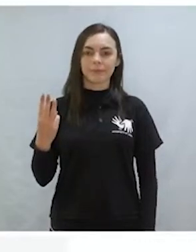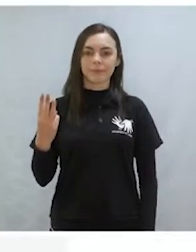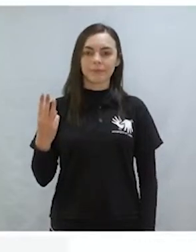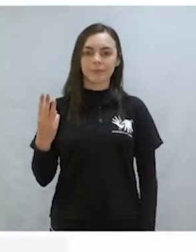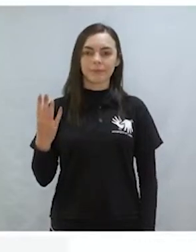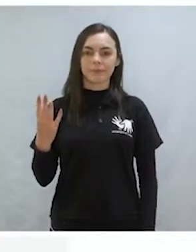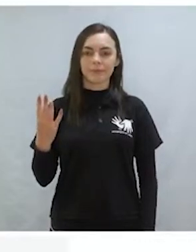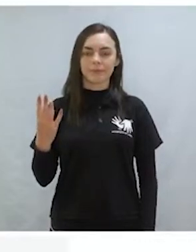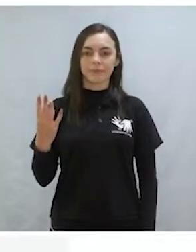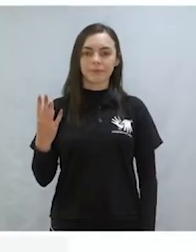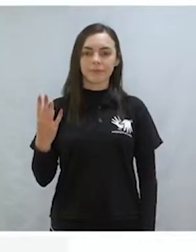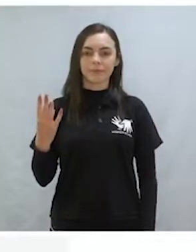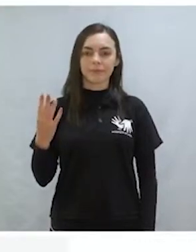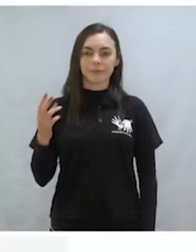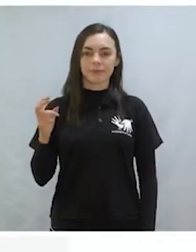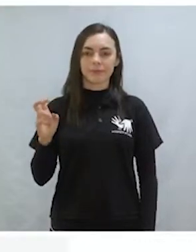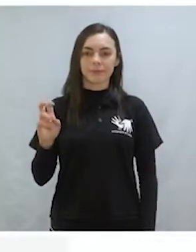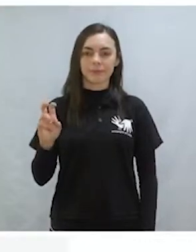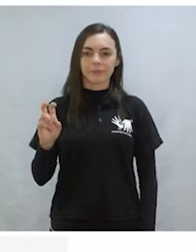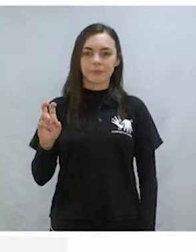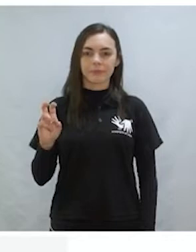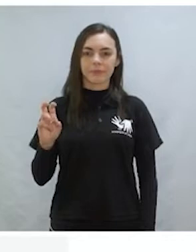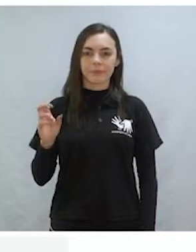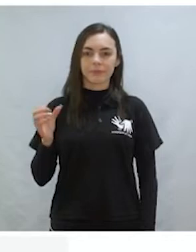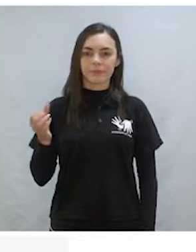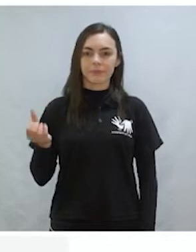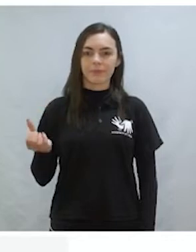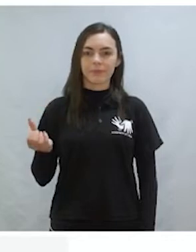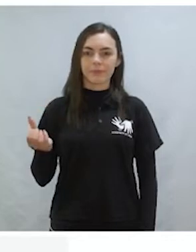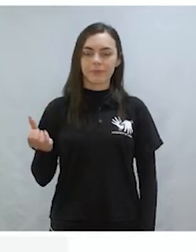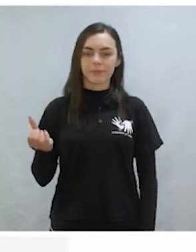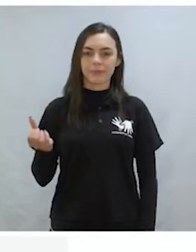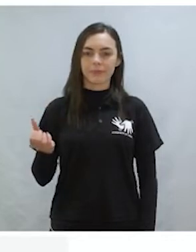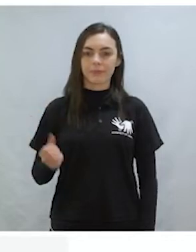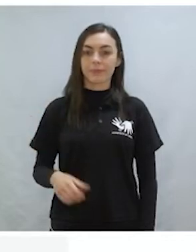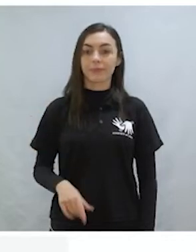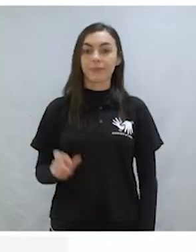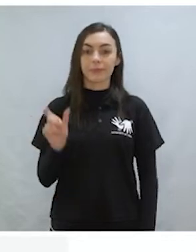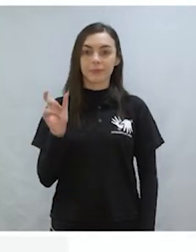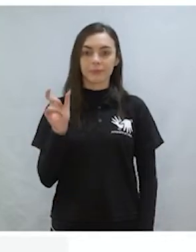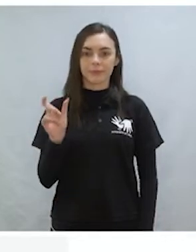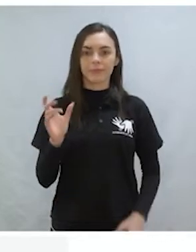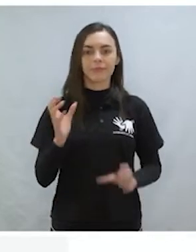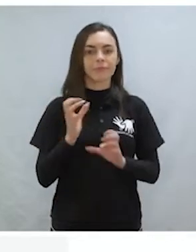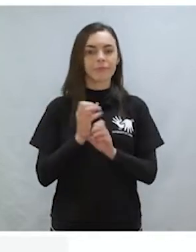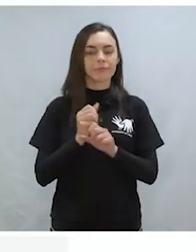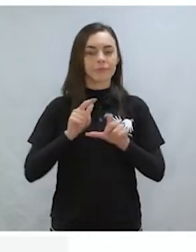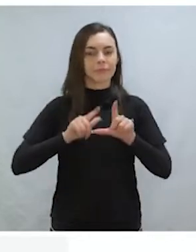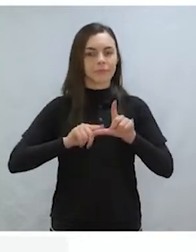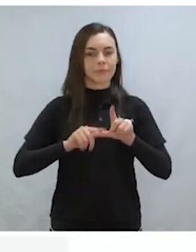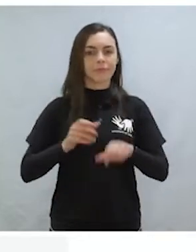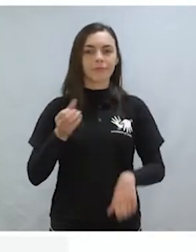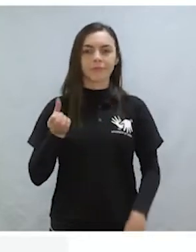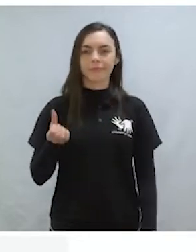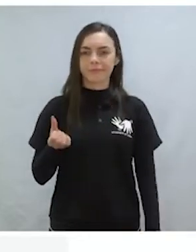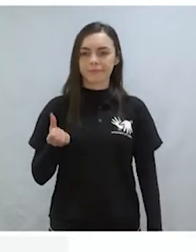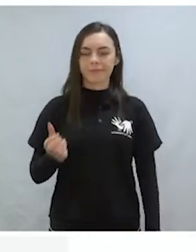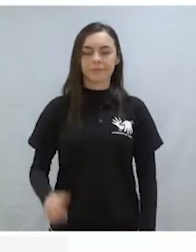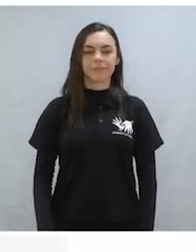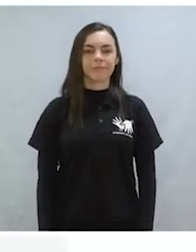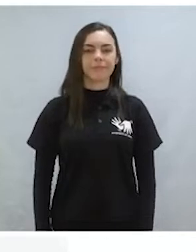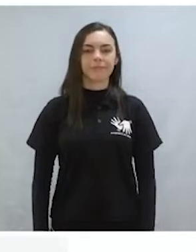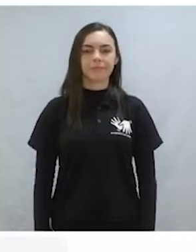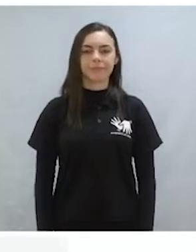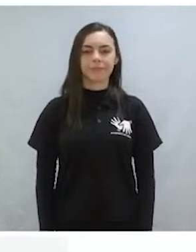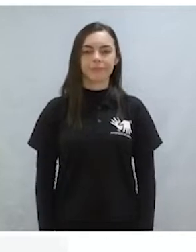duas, três, quatro, cinco. Seis. Baleia tem